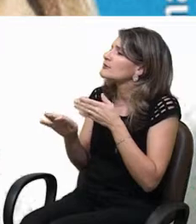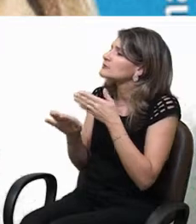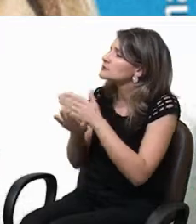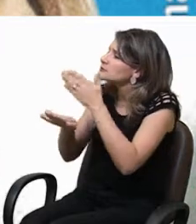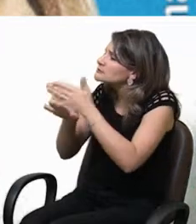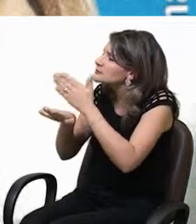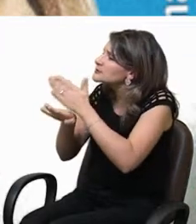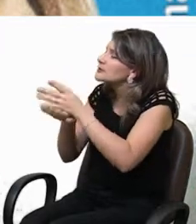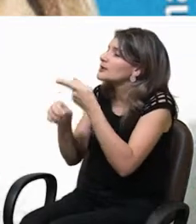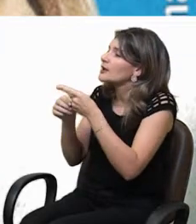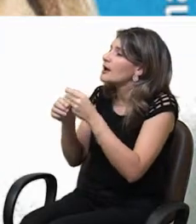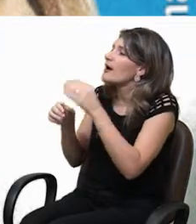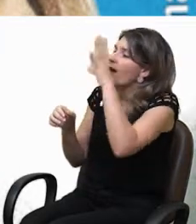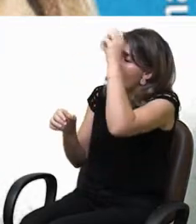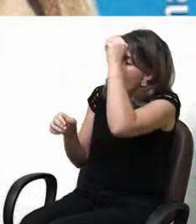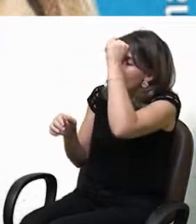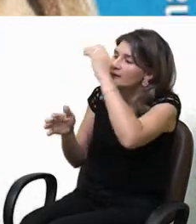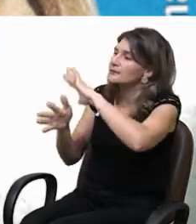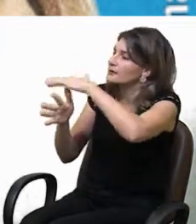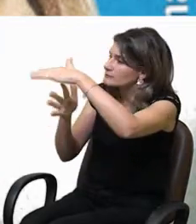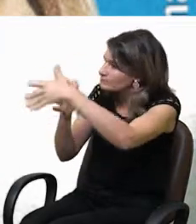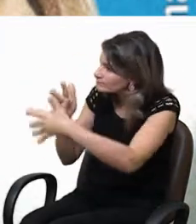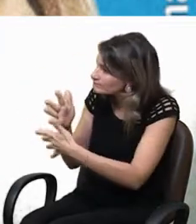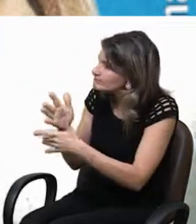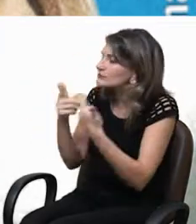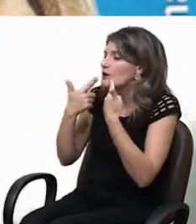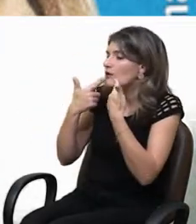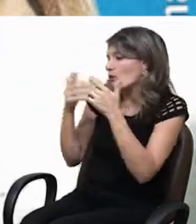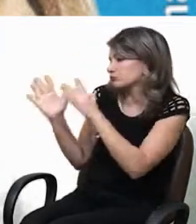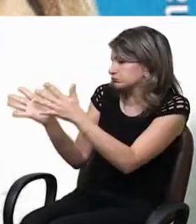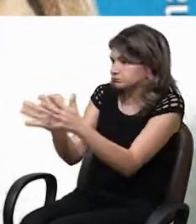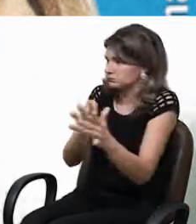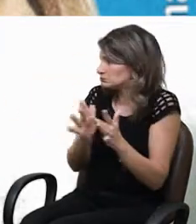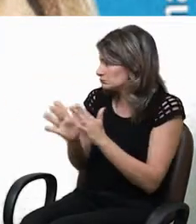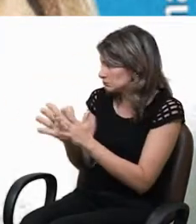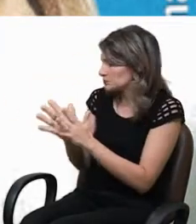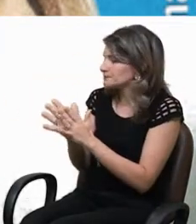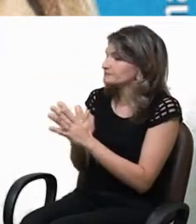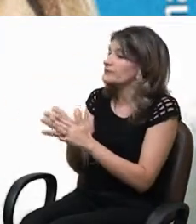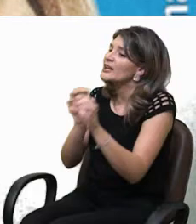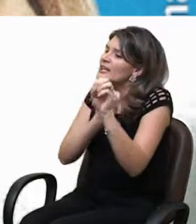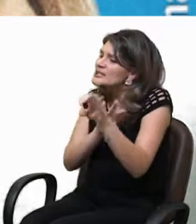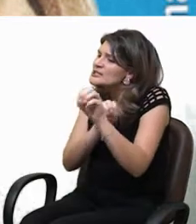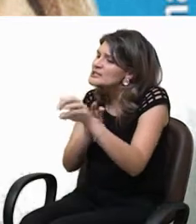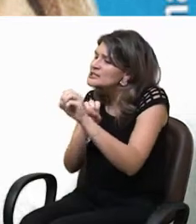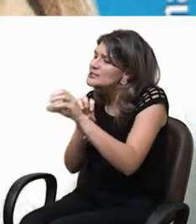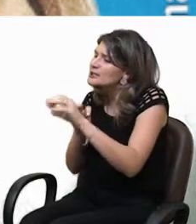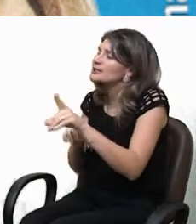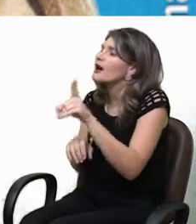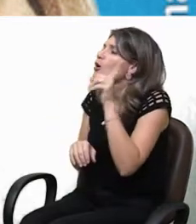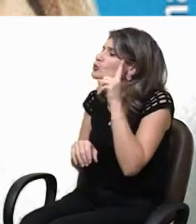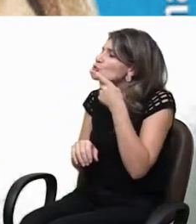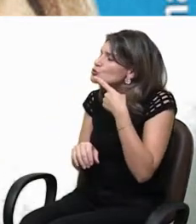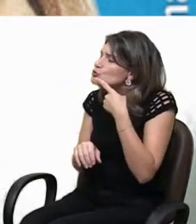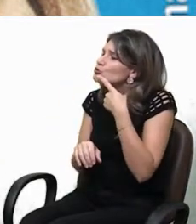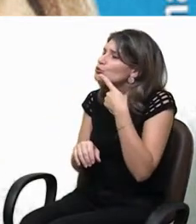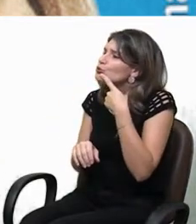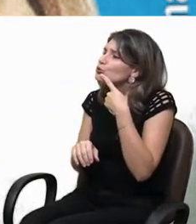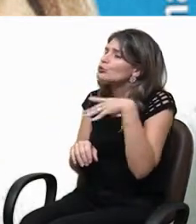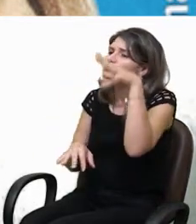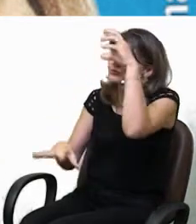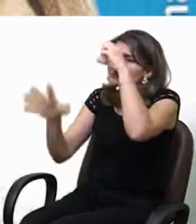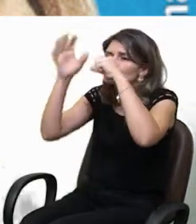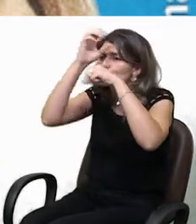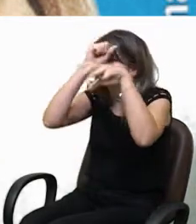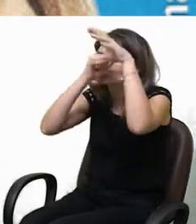incentivo, a aprendizagem da língua de sinais. Então, a família aprender, ensinar o surdo a língua de